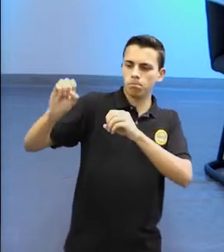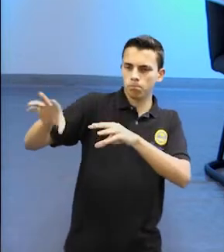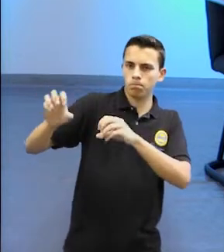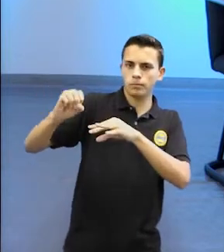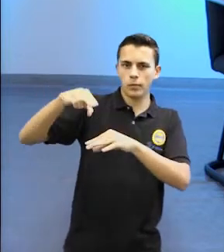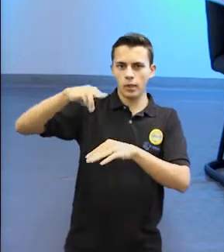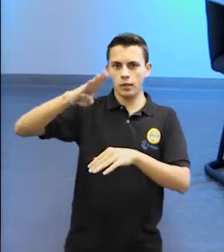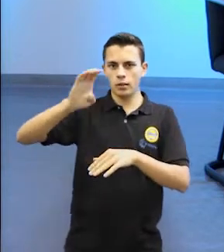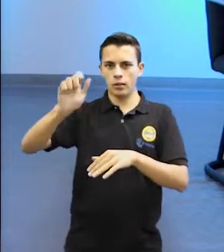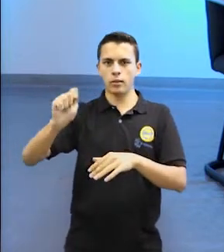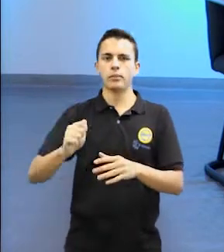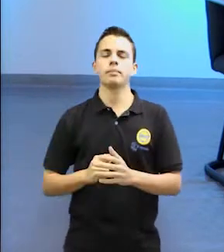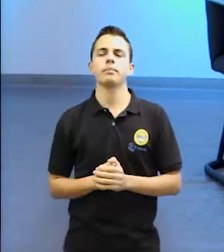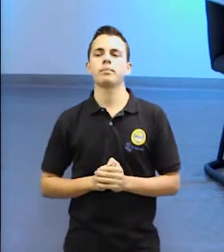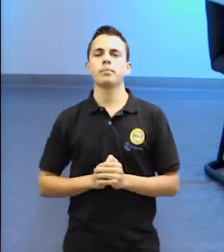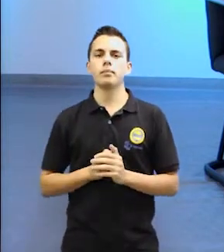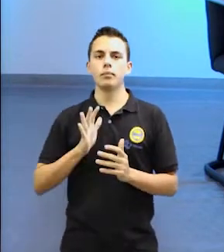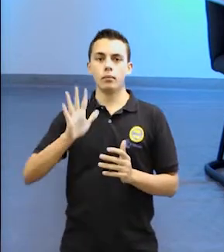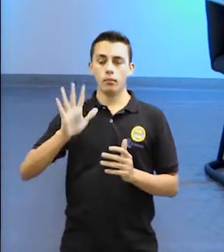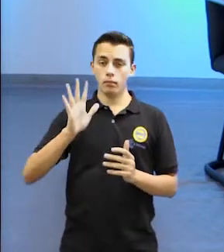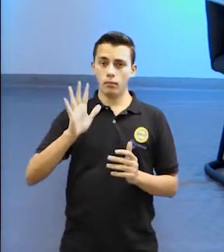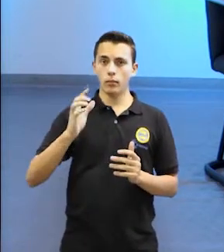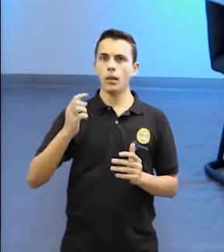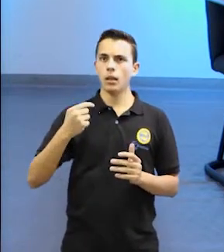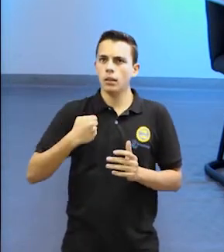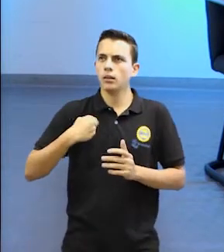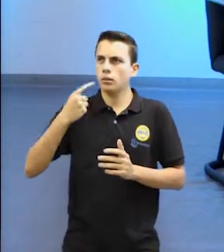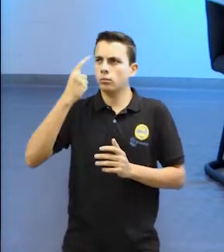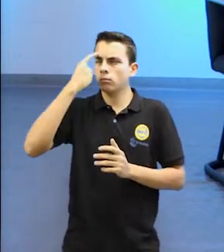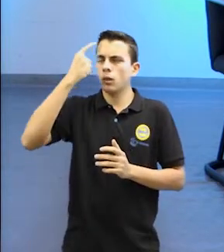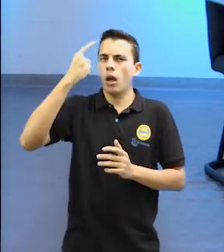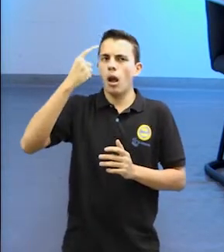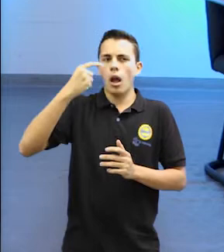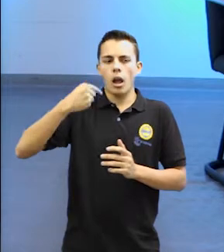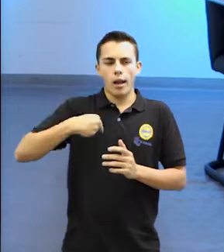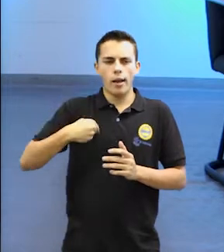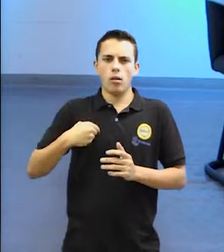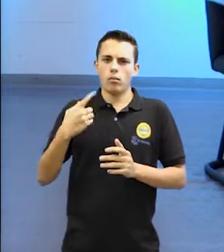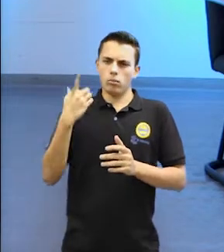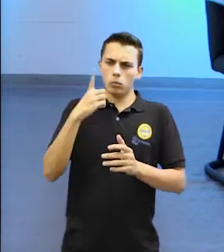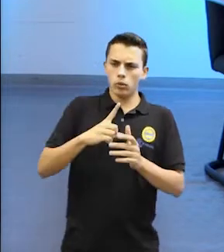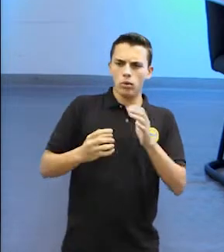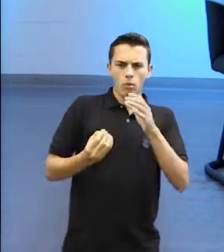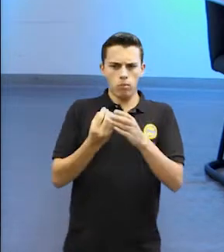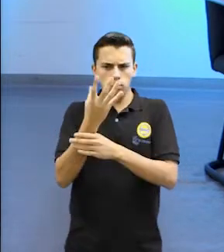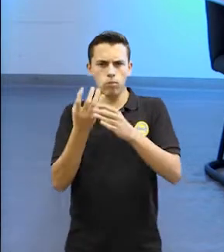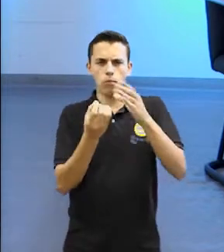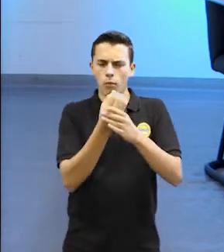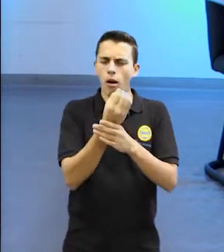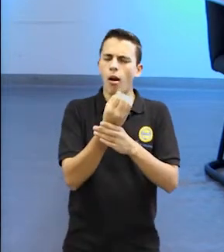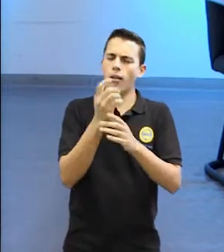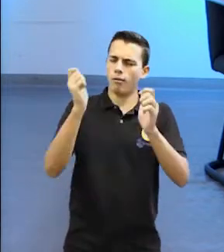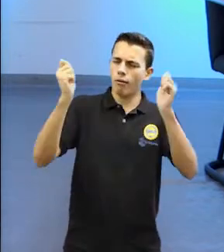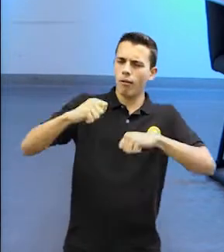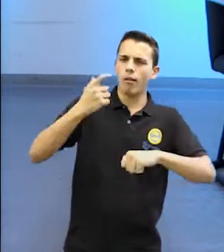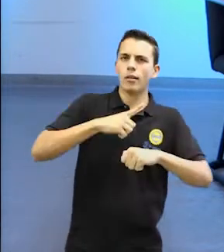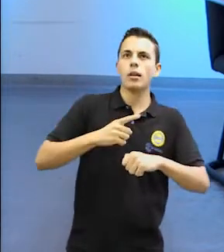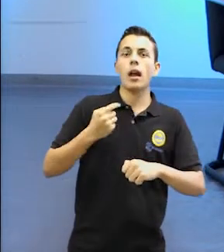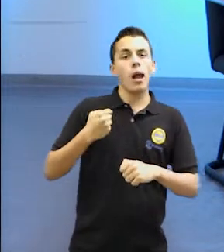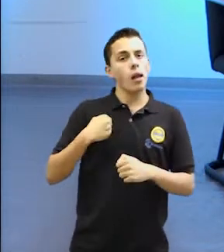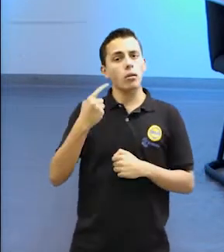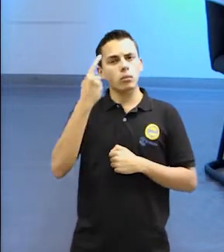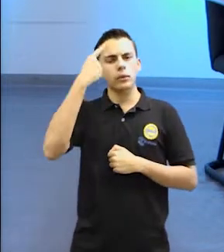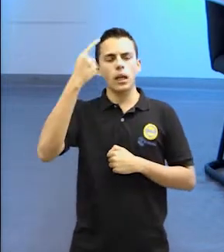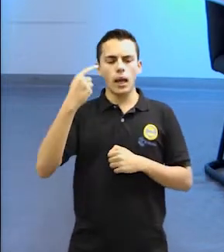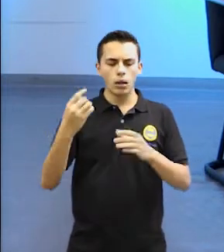Mas aí veio a ideia, eu me sinto ainda com toda a capacidade de produzir, e eu pensei em alguma coisa que me